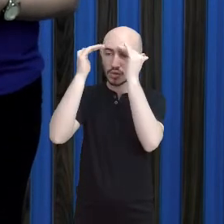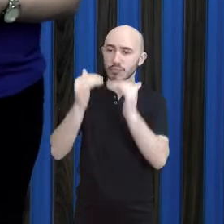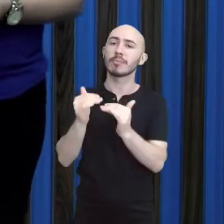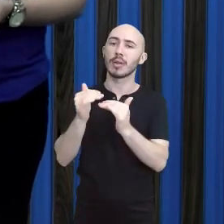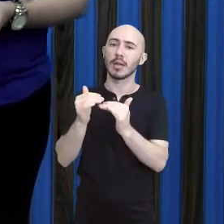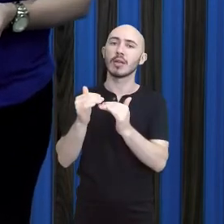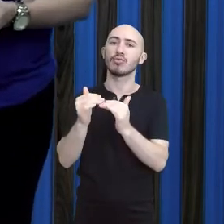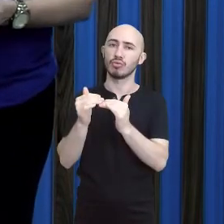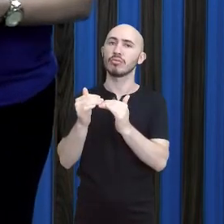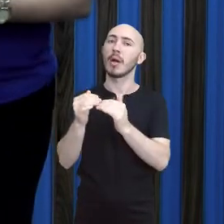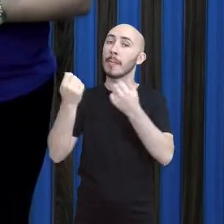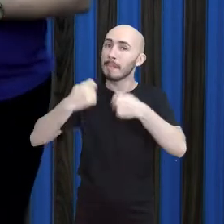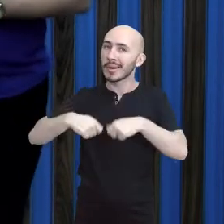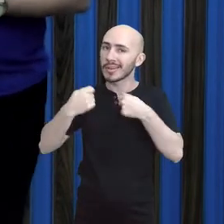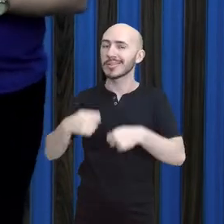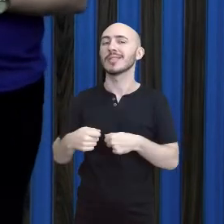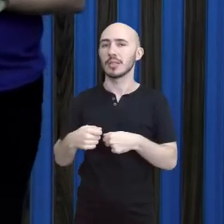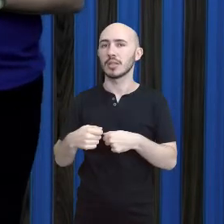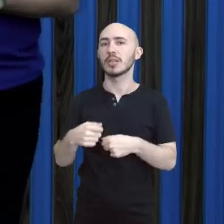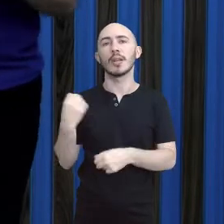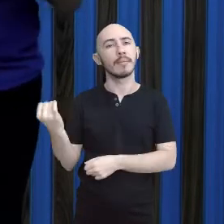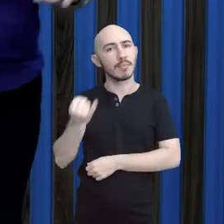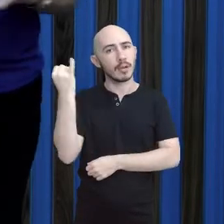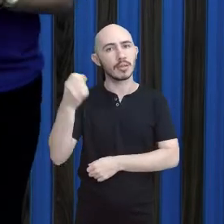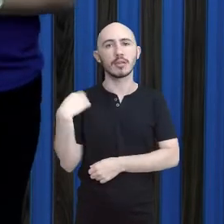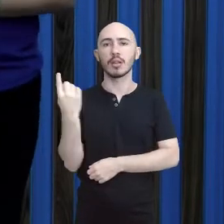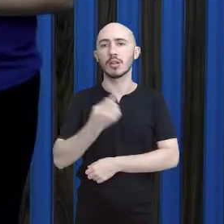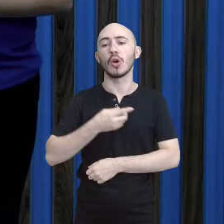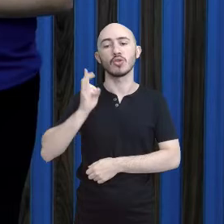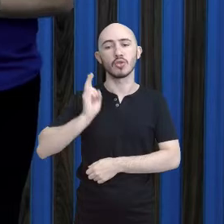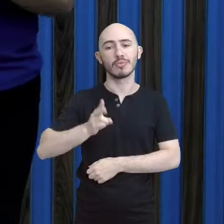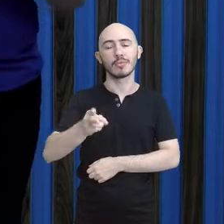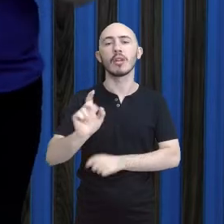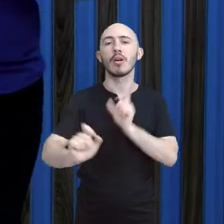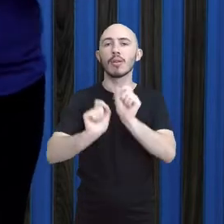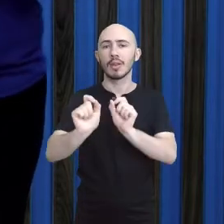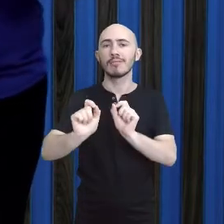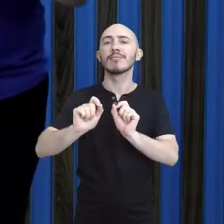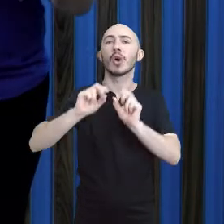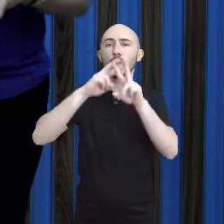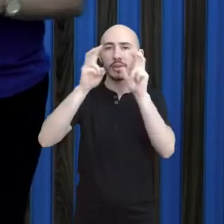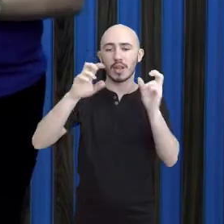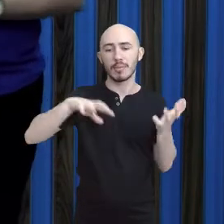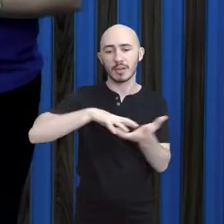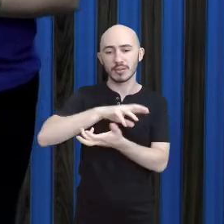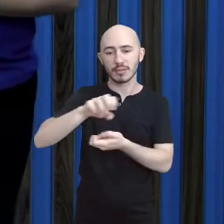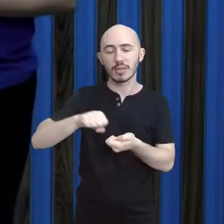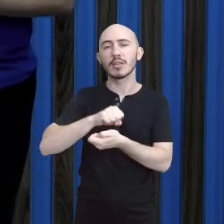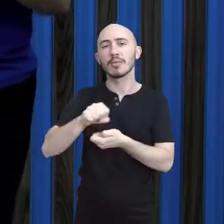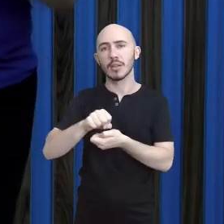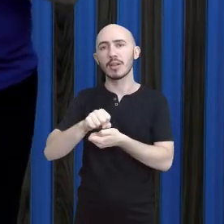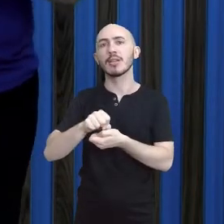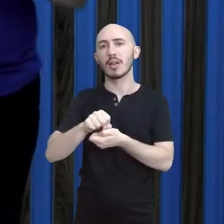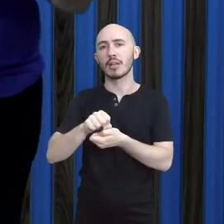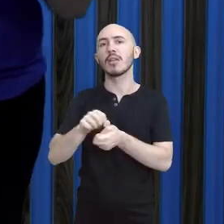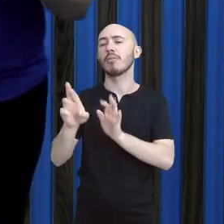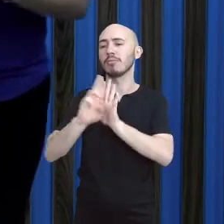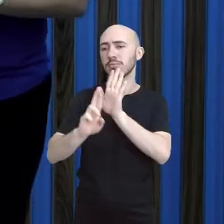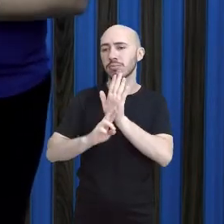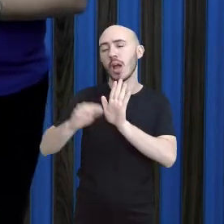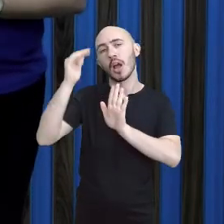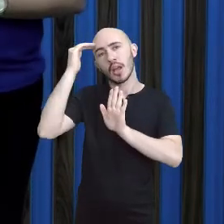as palavras aí essenciais quando a gente pensa em sustentabilidade. Ecologicamente correto,